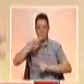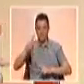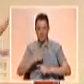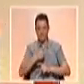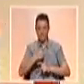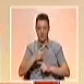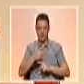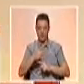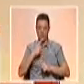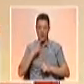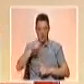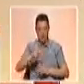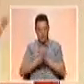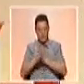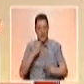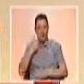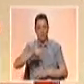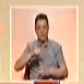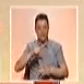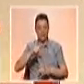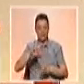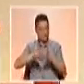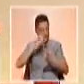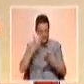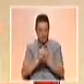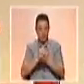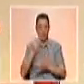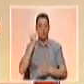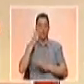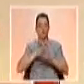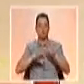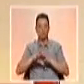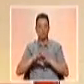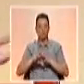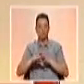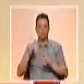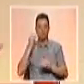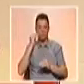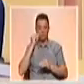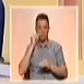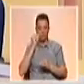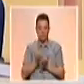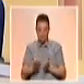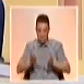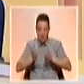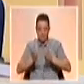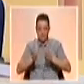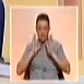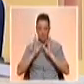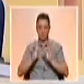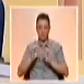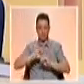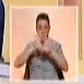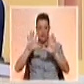cano, deve ser reutilizada, sempre. Portanto, se nós como tivermos... Como é que a reutilizamos, por exemplo? Colocamos plantas, uma bacia, plantas, claro,